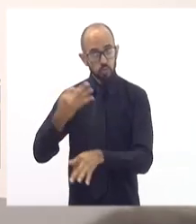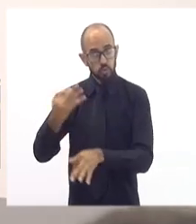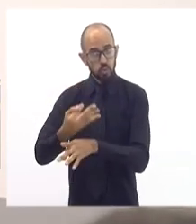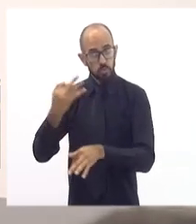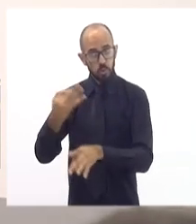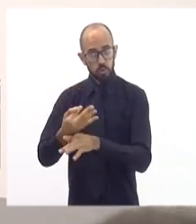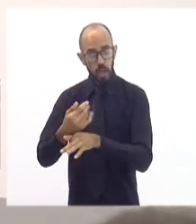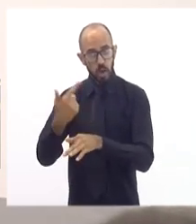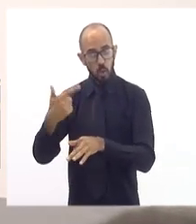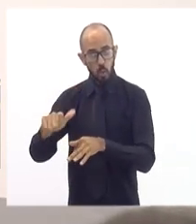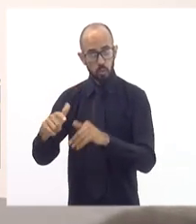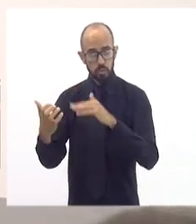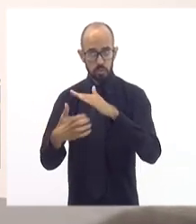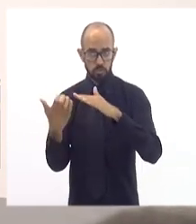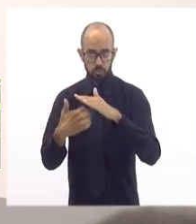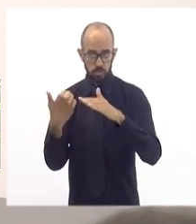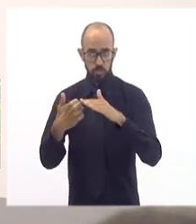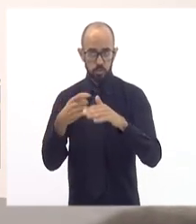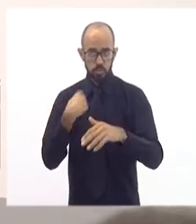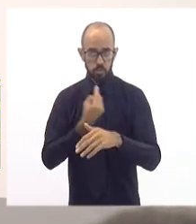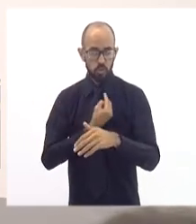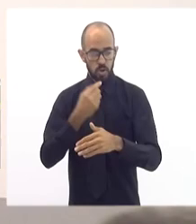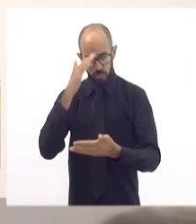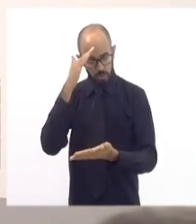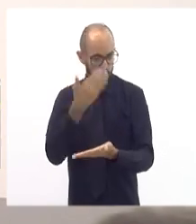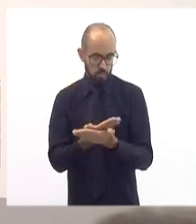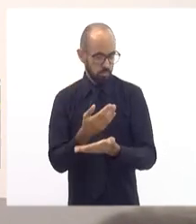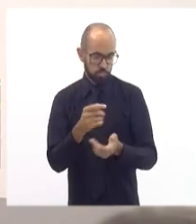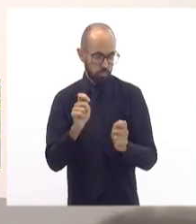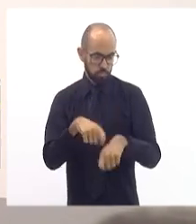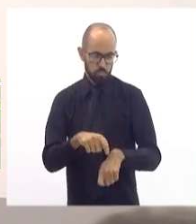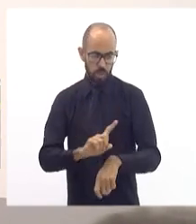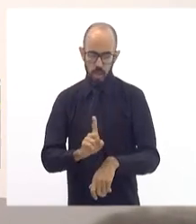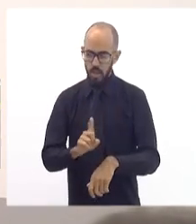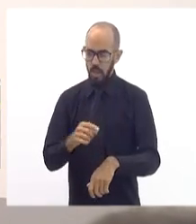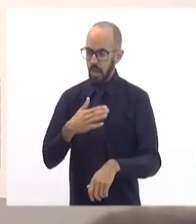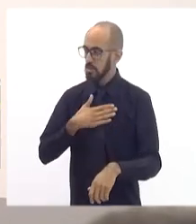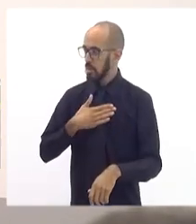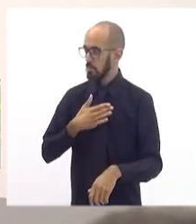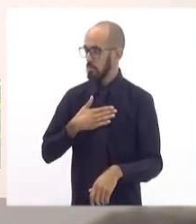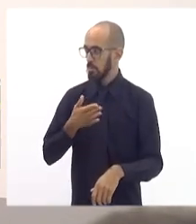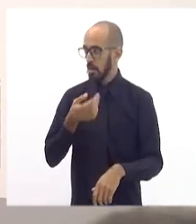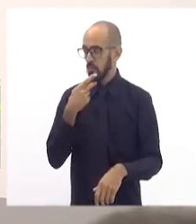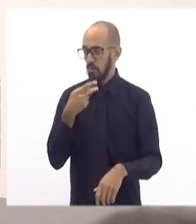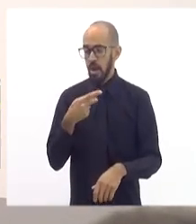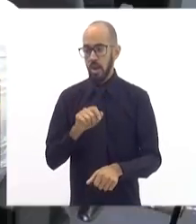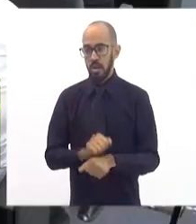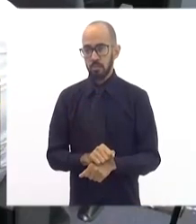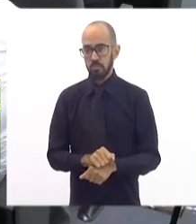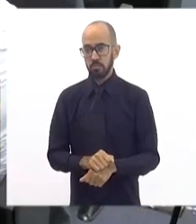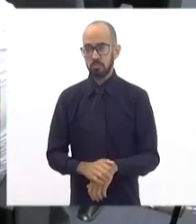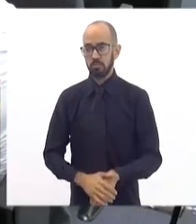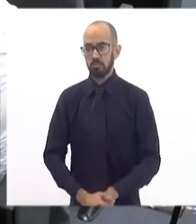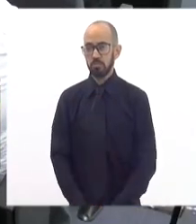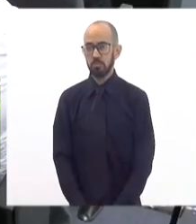suportar mais outros Empreendimentos que a gente acredita que não existe mais é isso que eu queria colocar e gente está à disposição eu queria agradecer viu